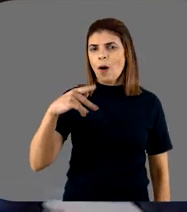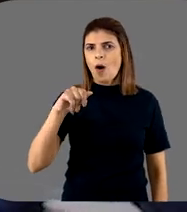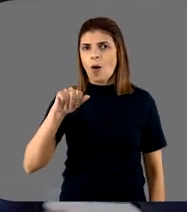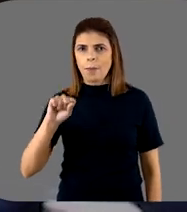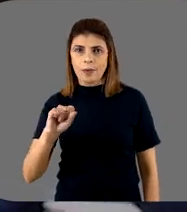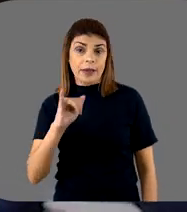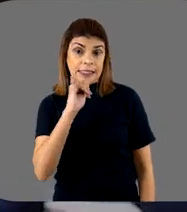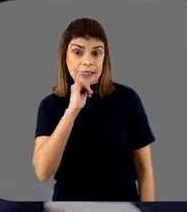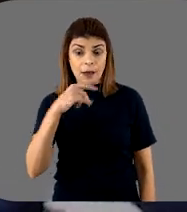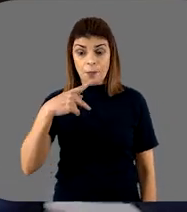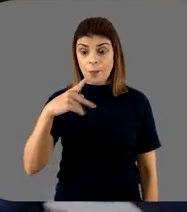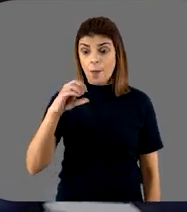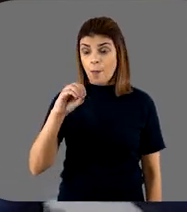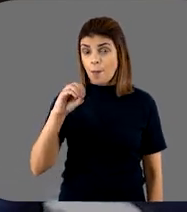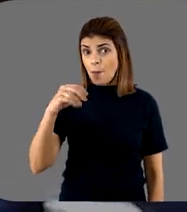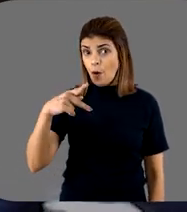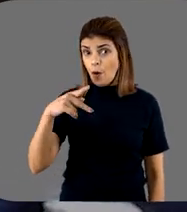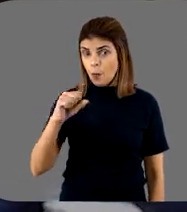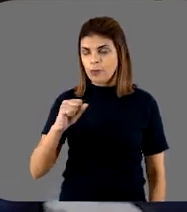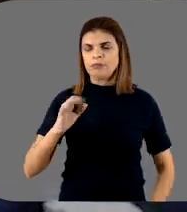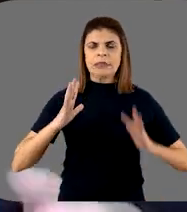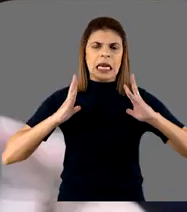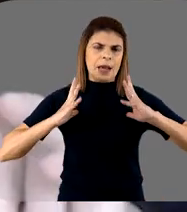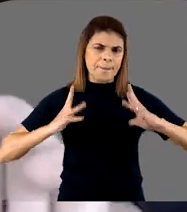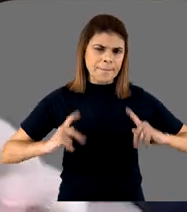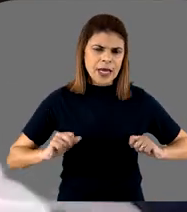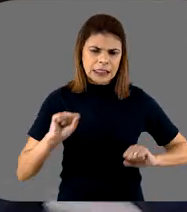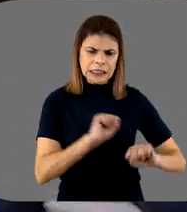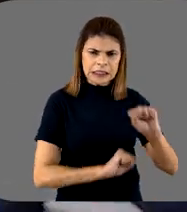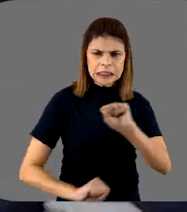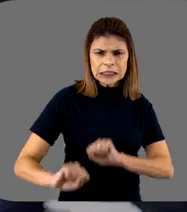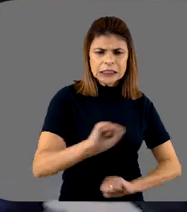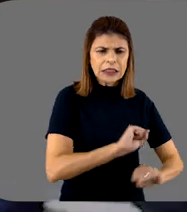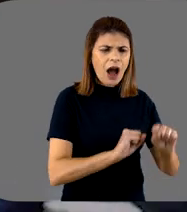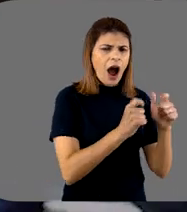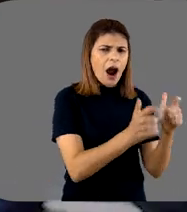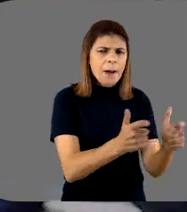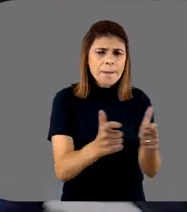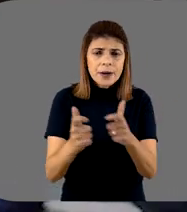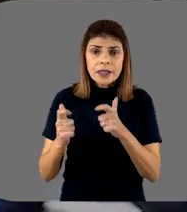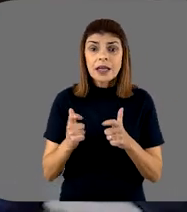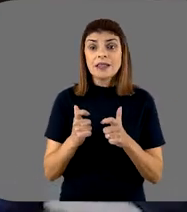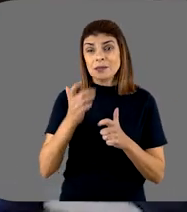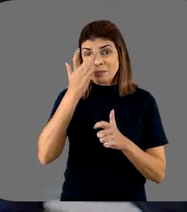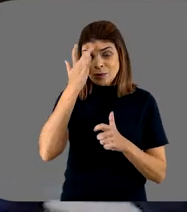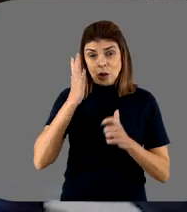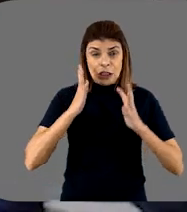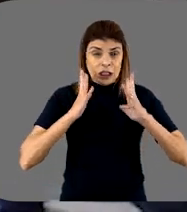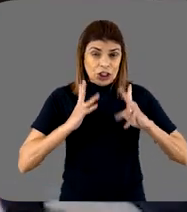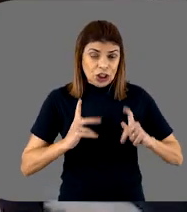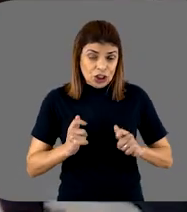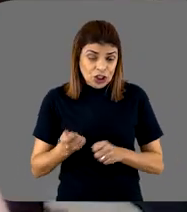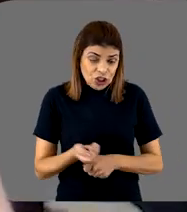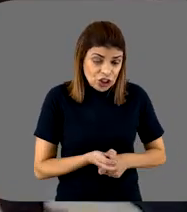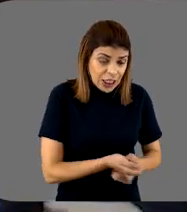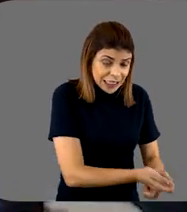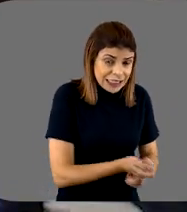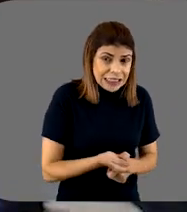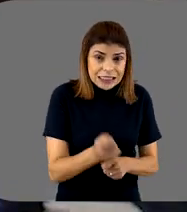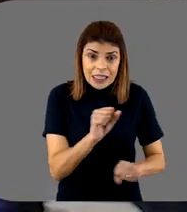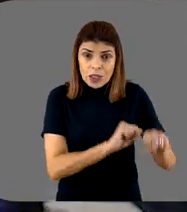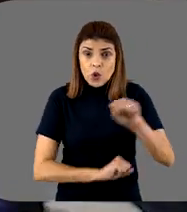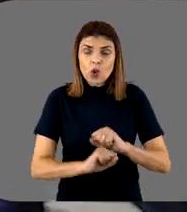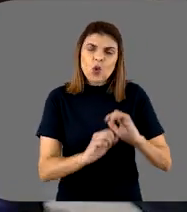né Eh os pops de limpeza higienização eh de todos os ambientes o pessoal da higienização que já é